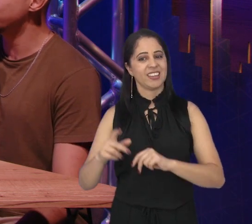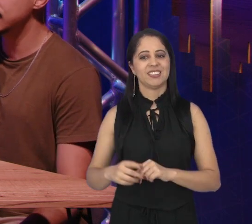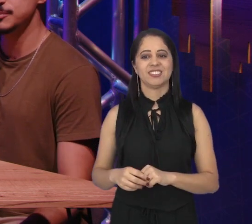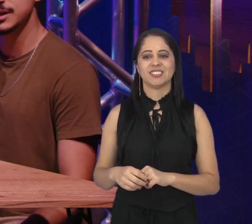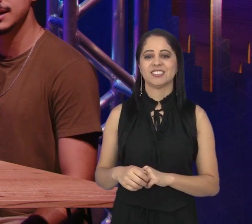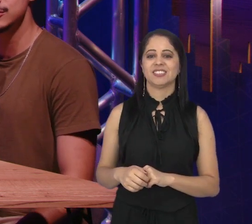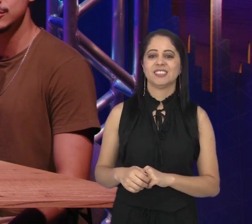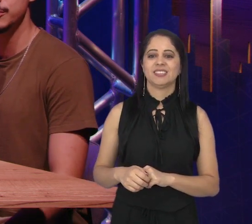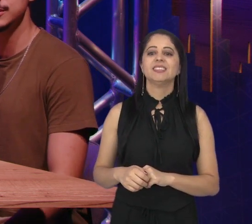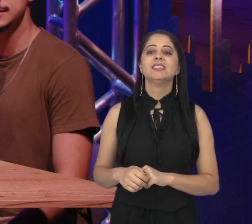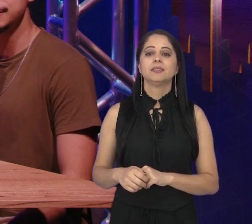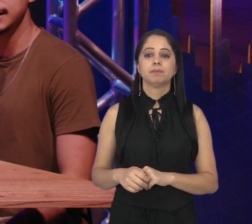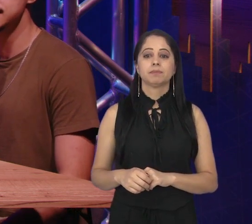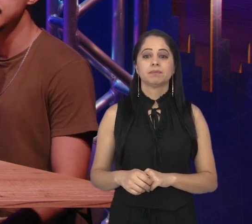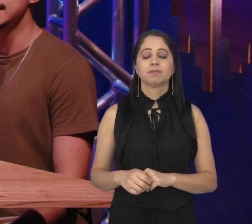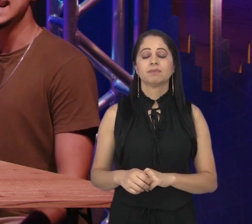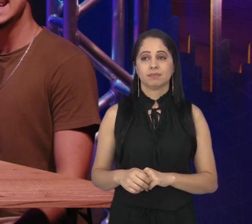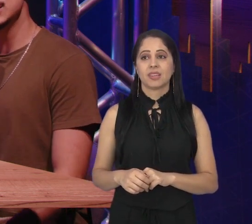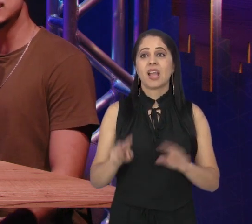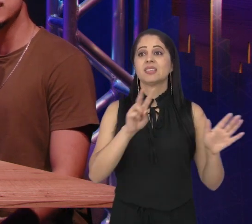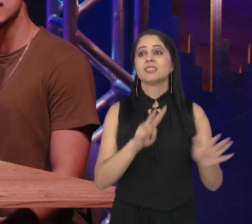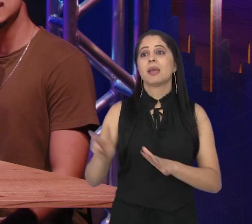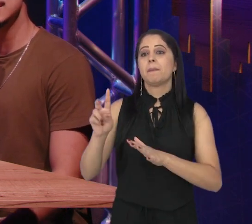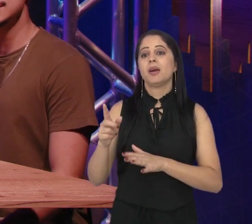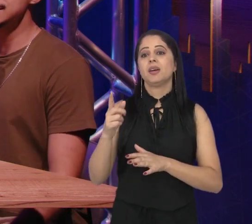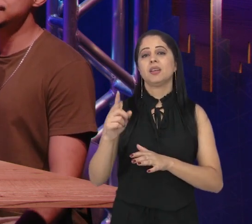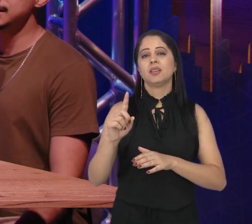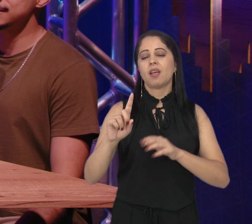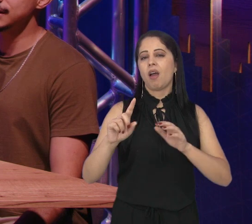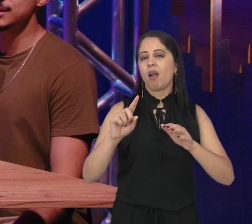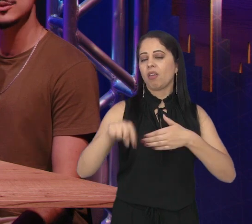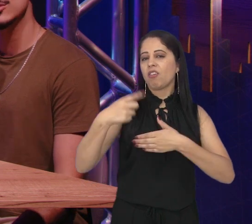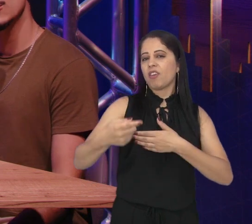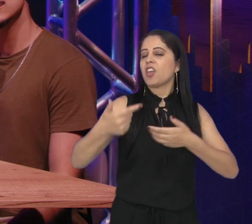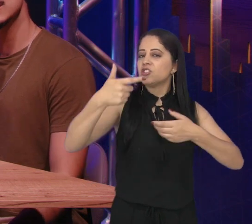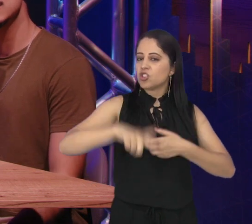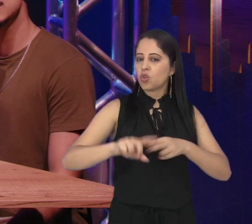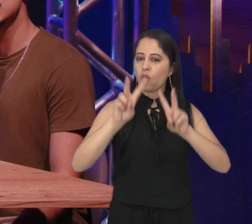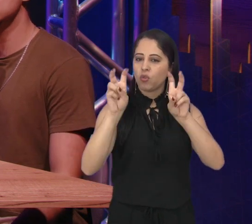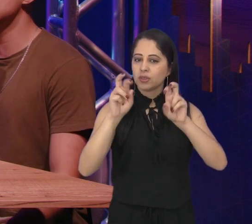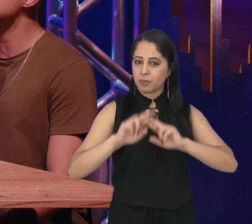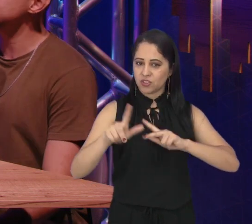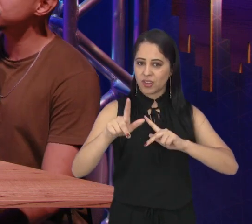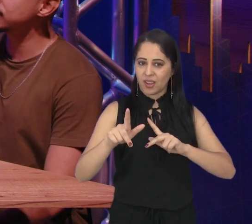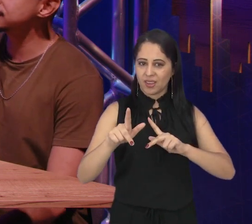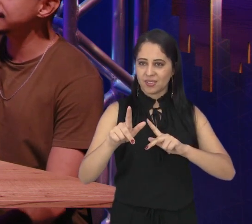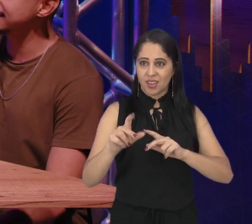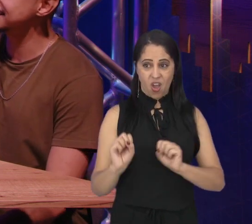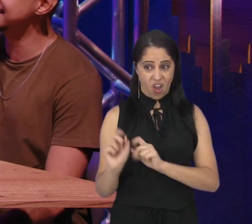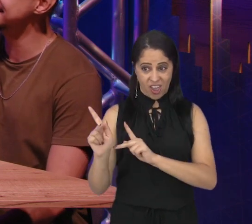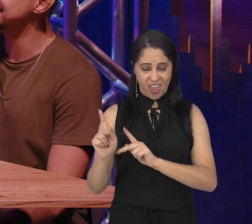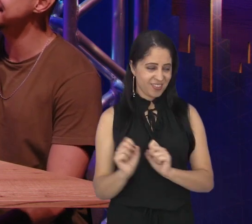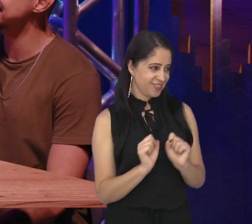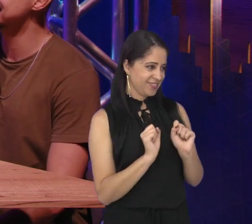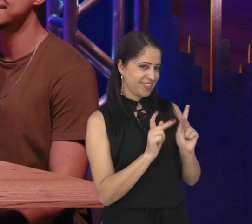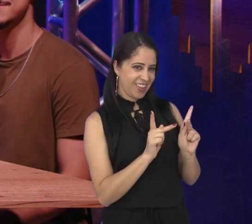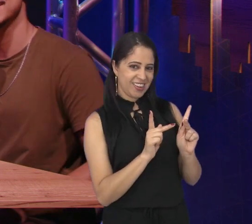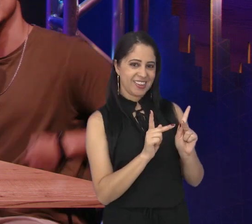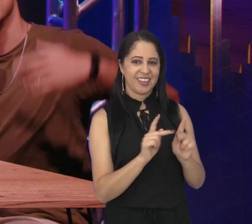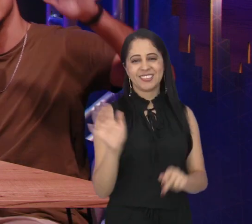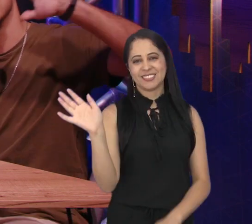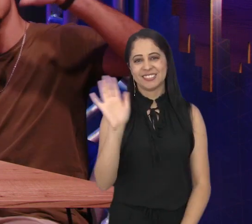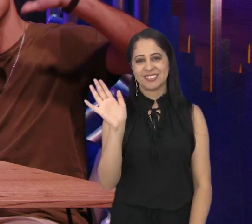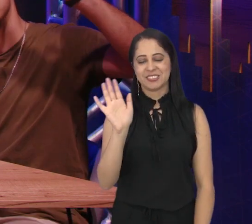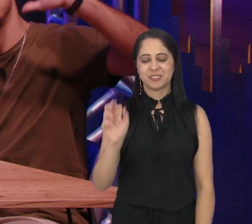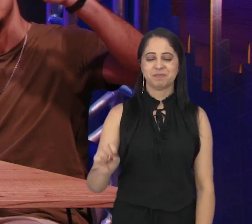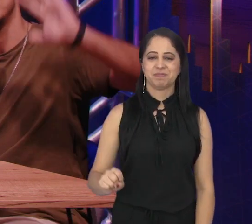jeito da hora, porque é isso que o Pode Ser faz. E a gente volta na semana que vem com outro assunto. Pode ser? Pode ser, Samu.